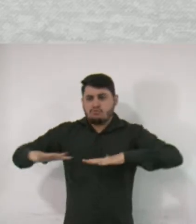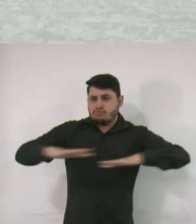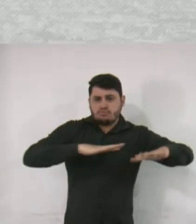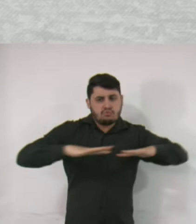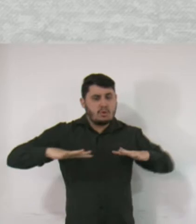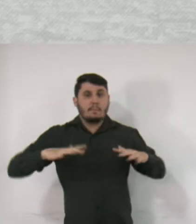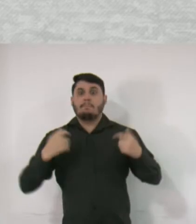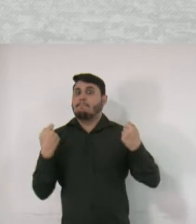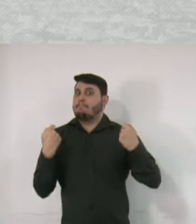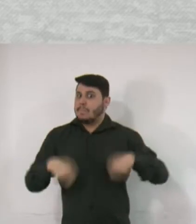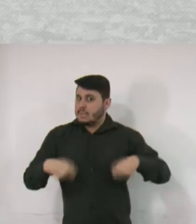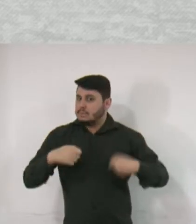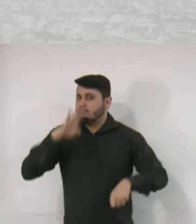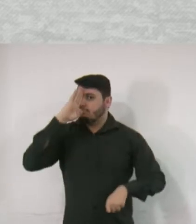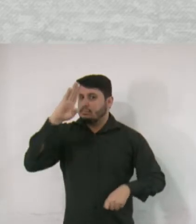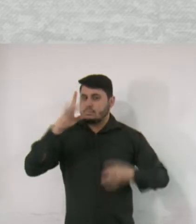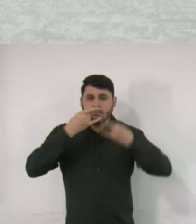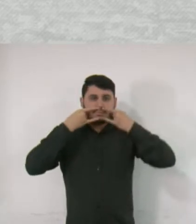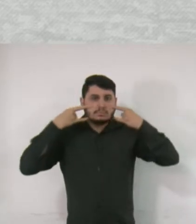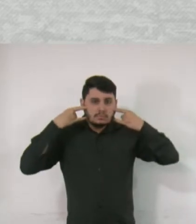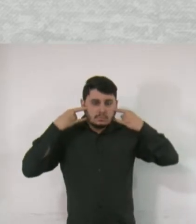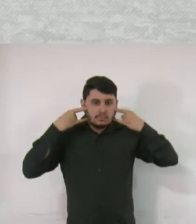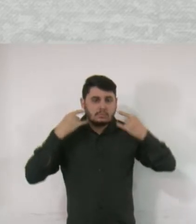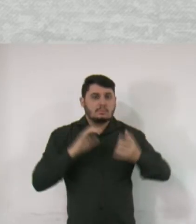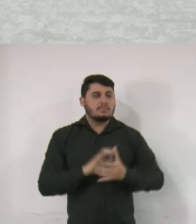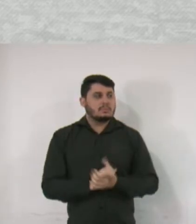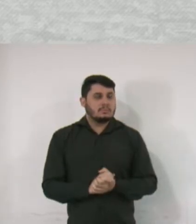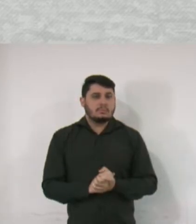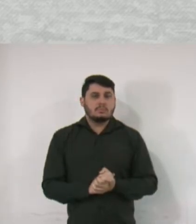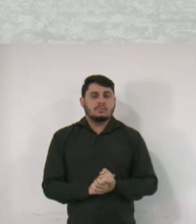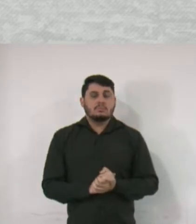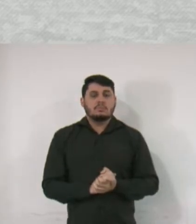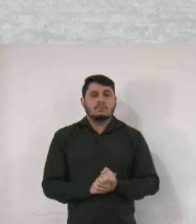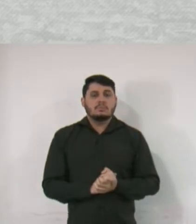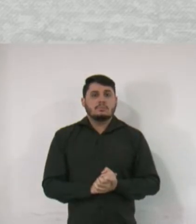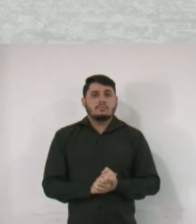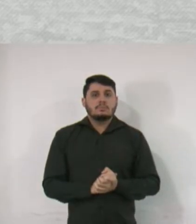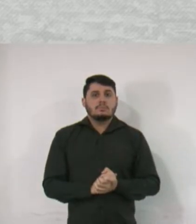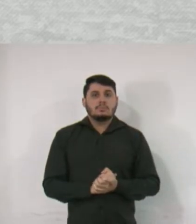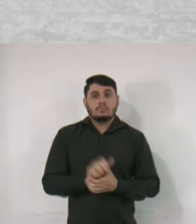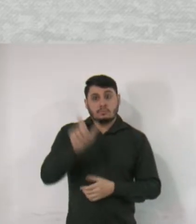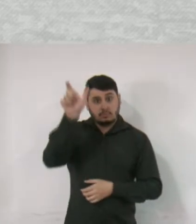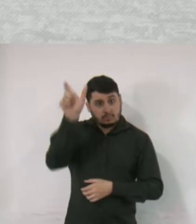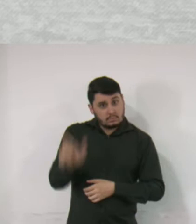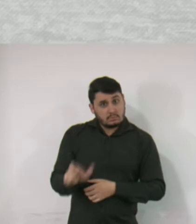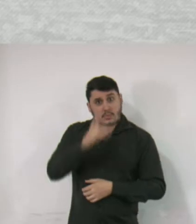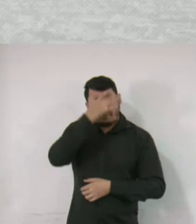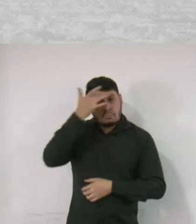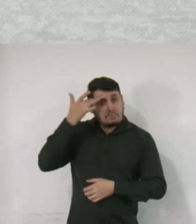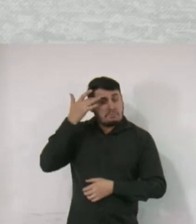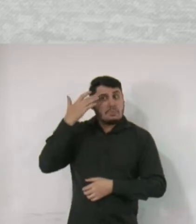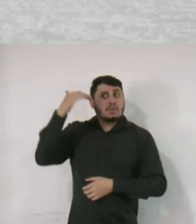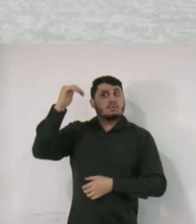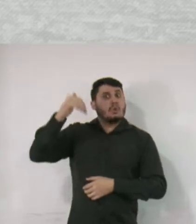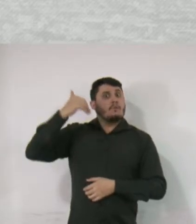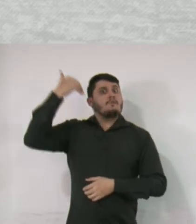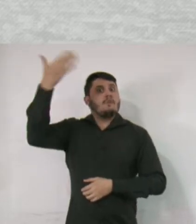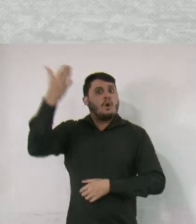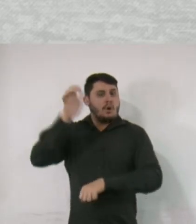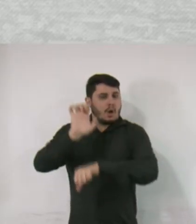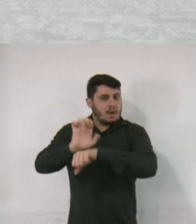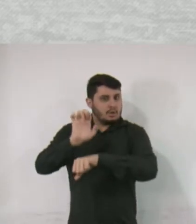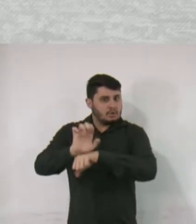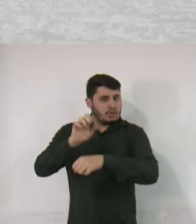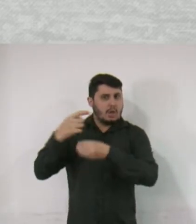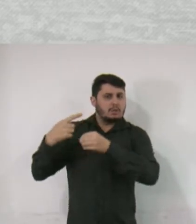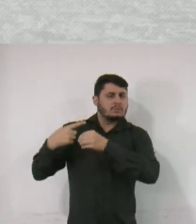Parque 18. Por parte dos excursionistas, que são os ônibus, muitas vezes os fretes que trazem pessoas de fora